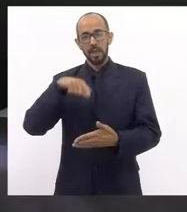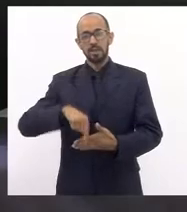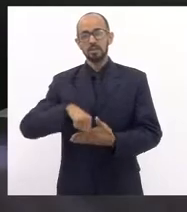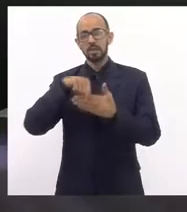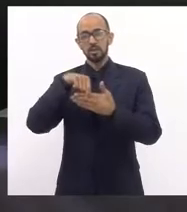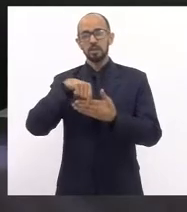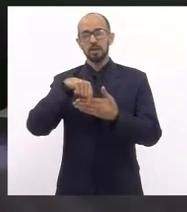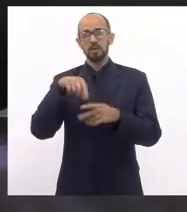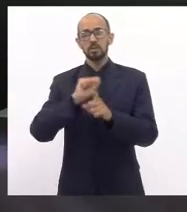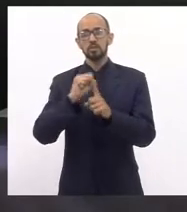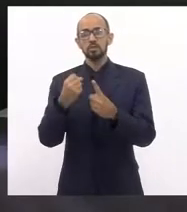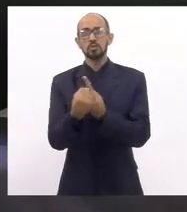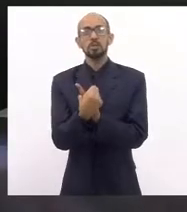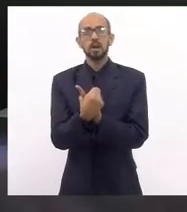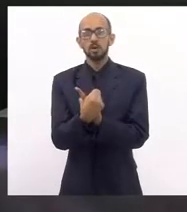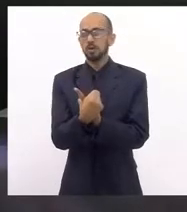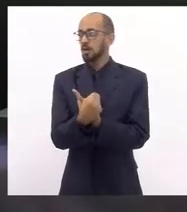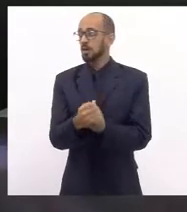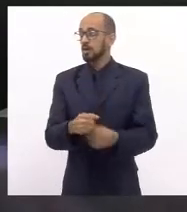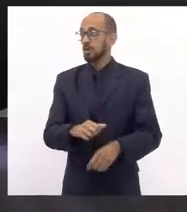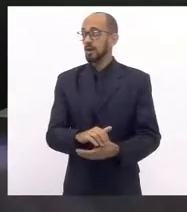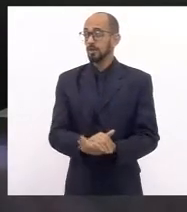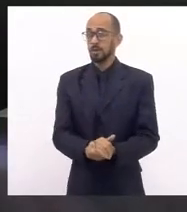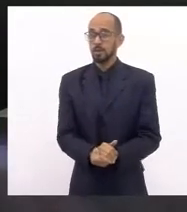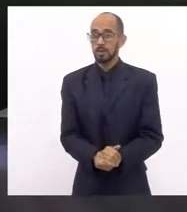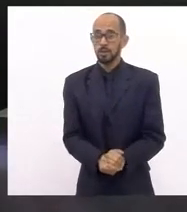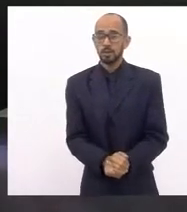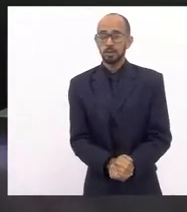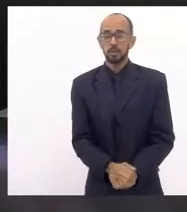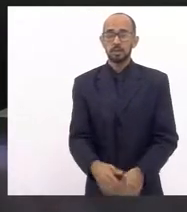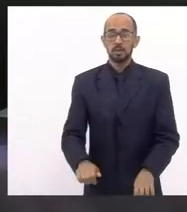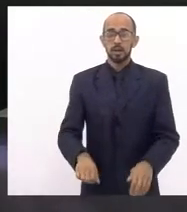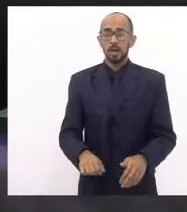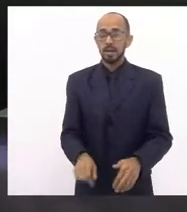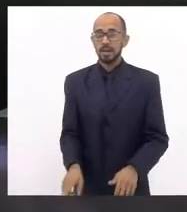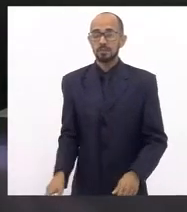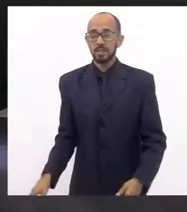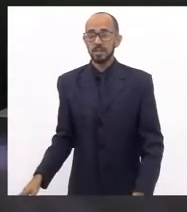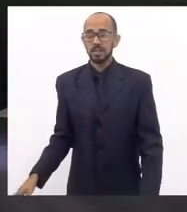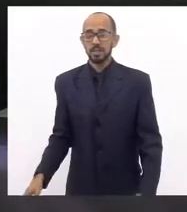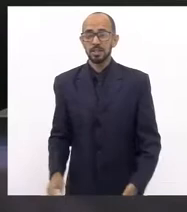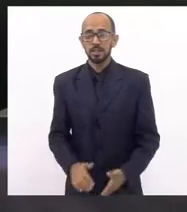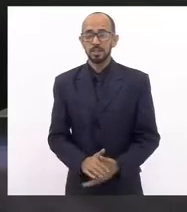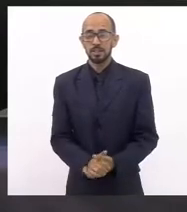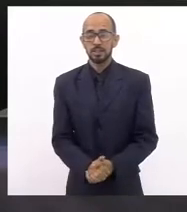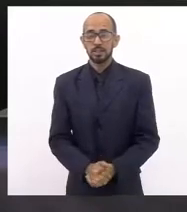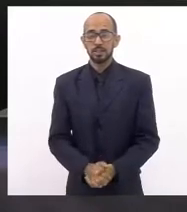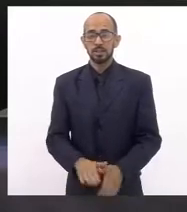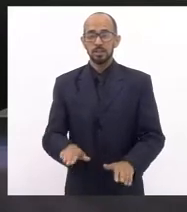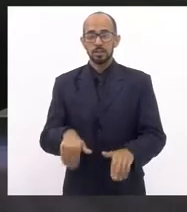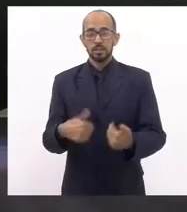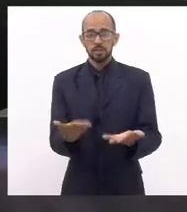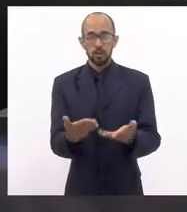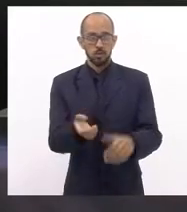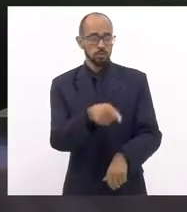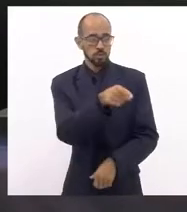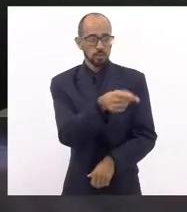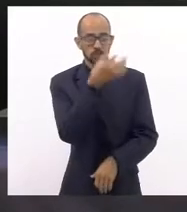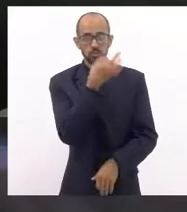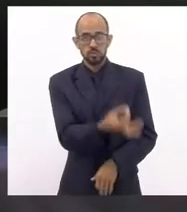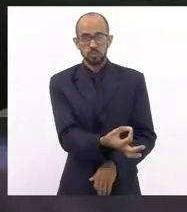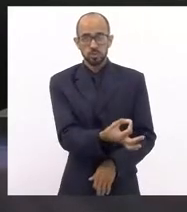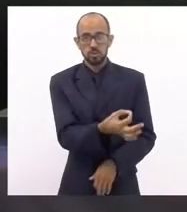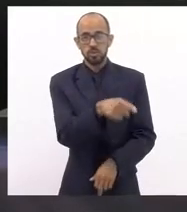E assim, por indicação, por conhecimento do trabalho de cada um prestado, hoje vocês foram indicados porque